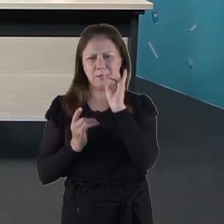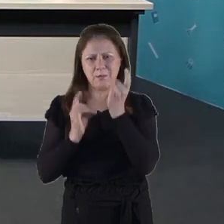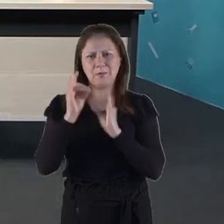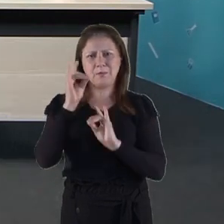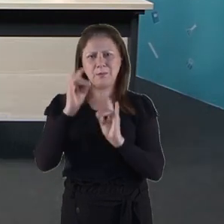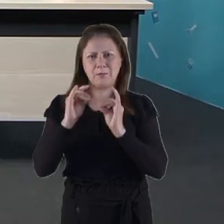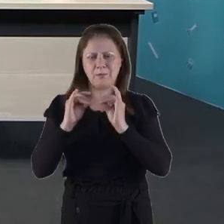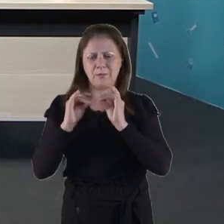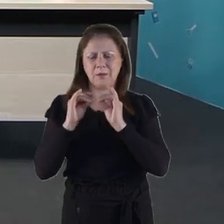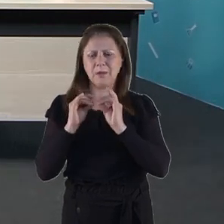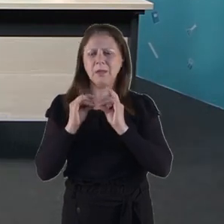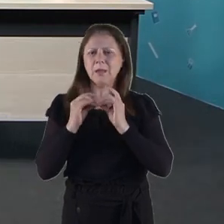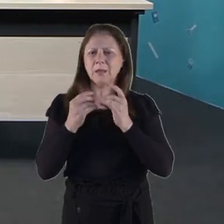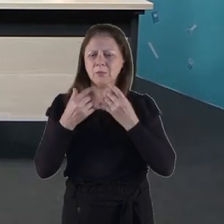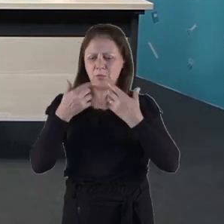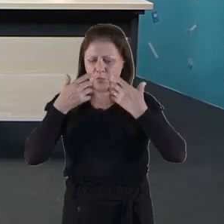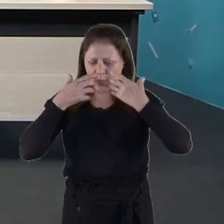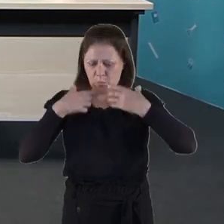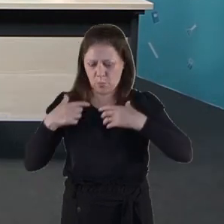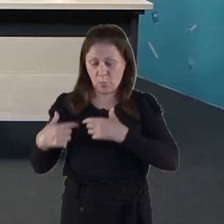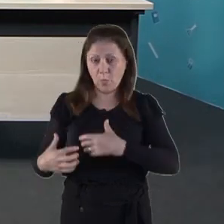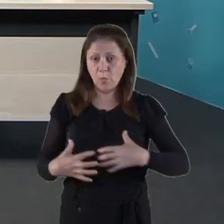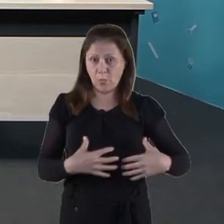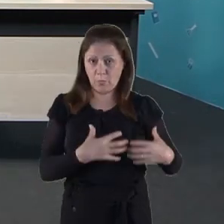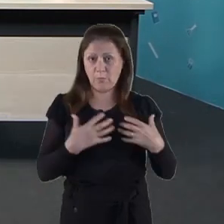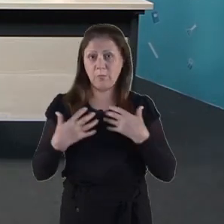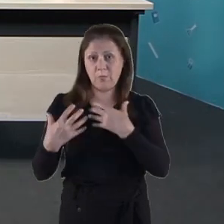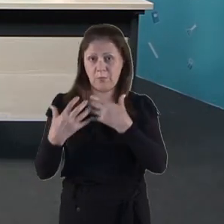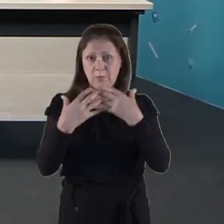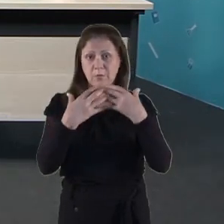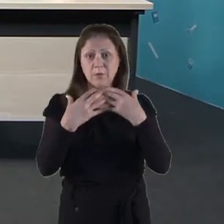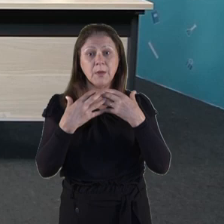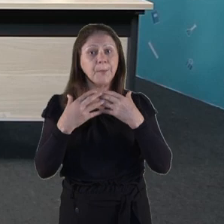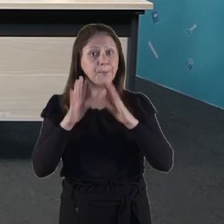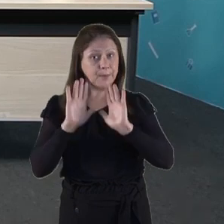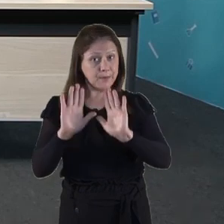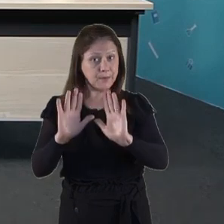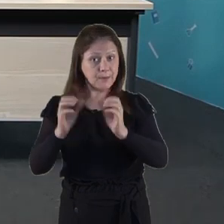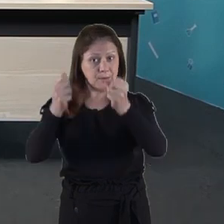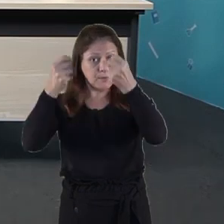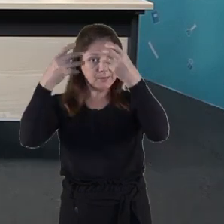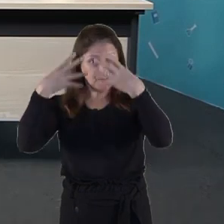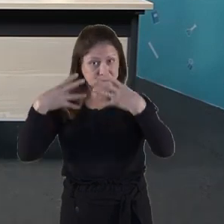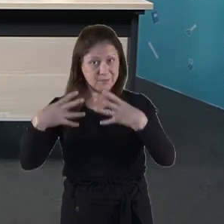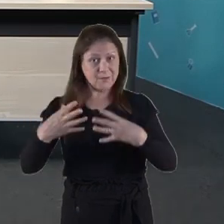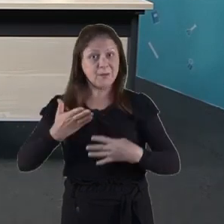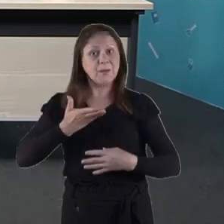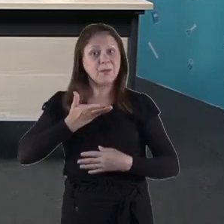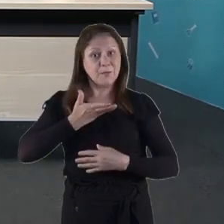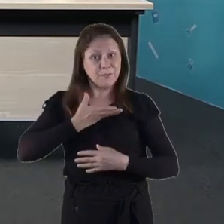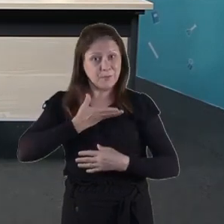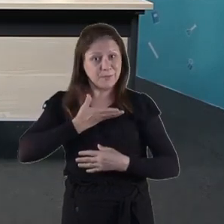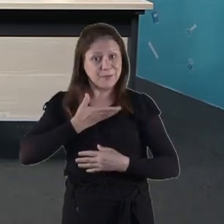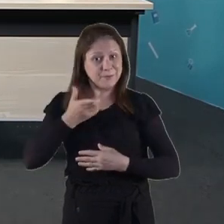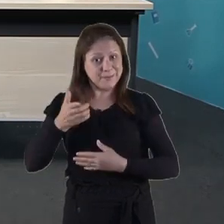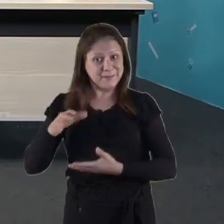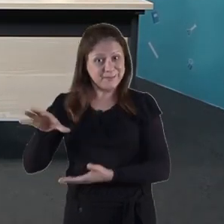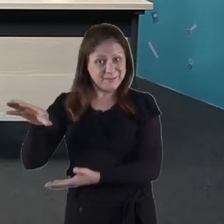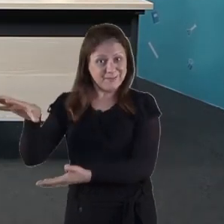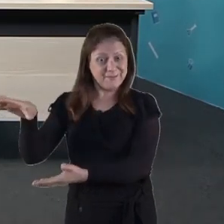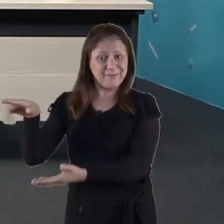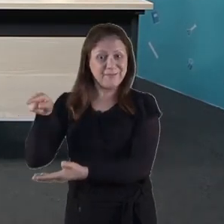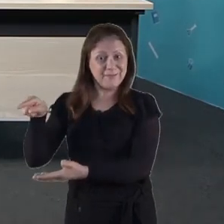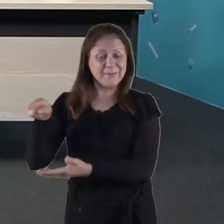de produção de hormônios a partir de glândulas que a gente tem no nosso corpo. Mas espera aí que eu vou explicar com um amiguinho que vai facilitar muito o nosso